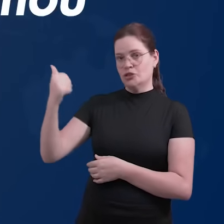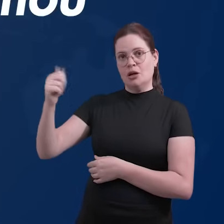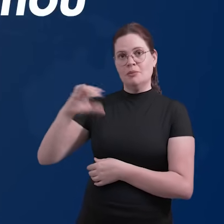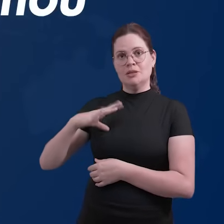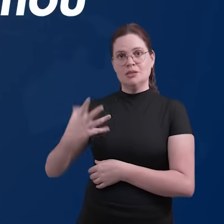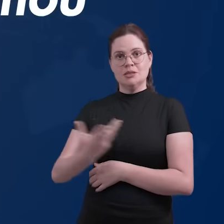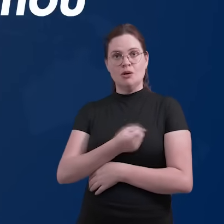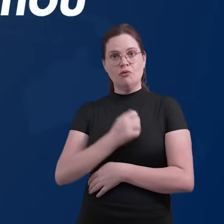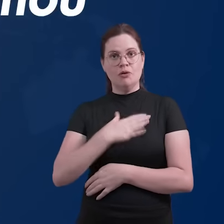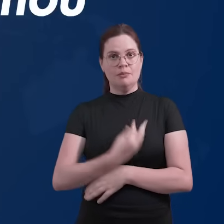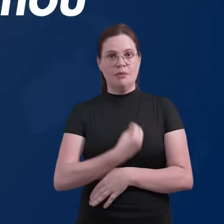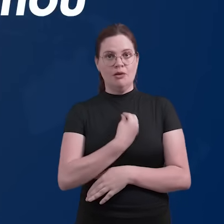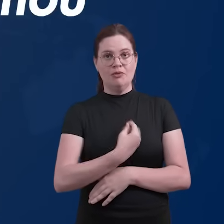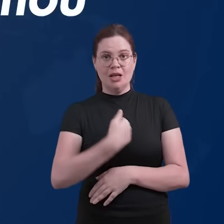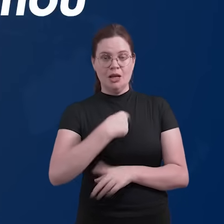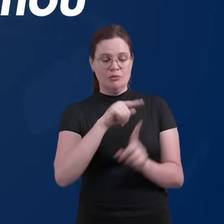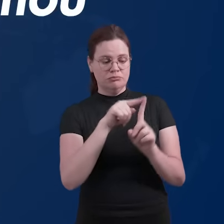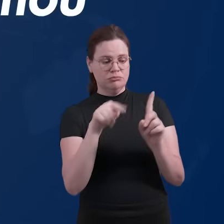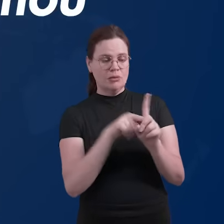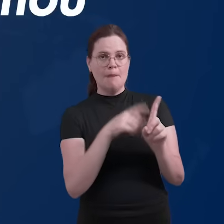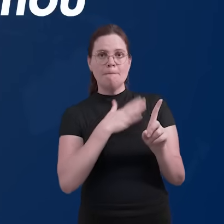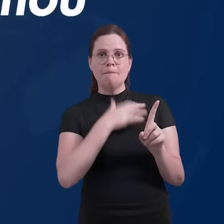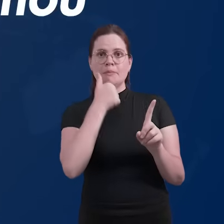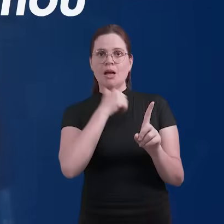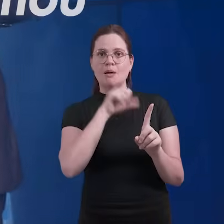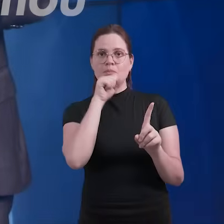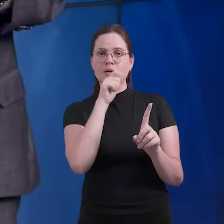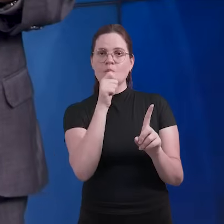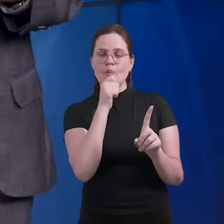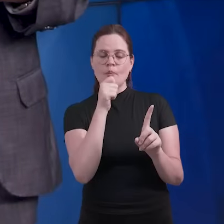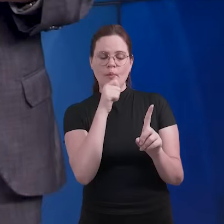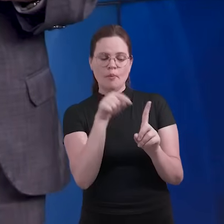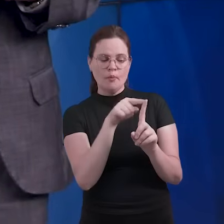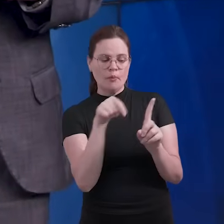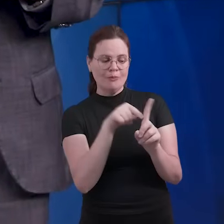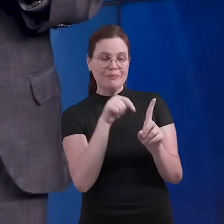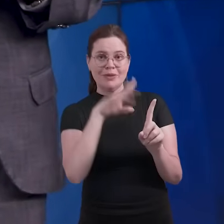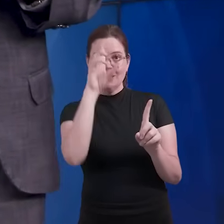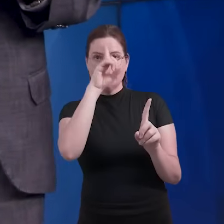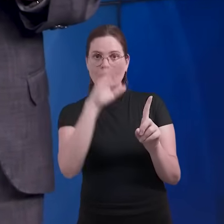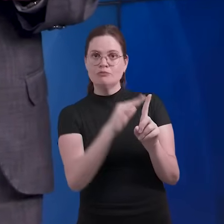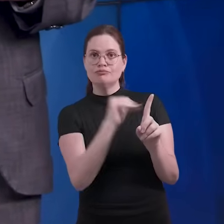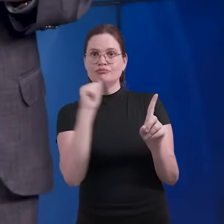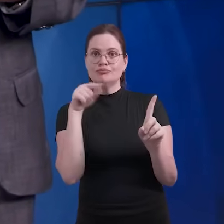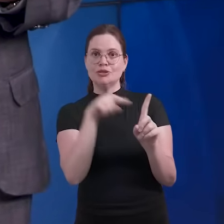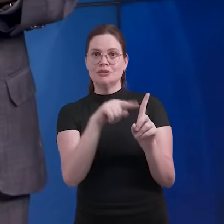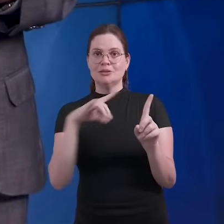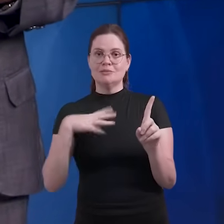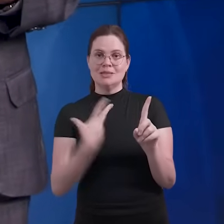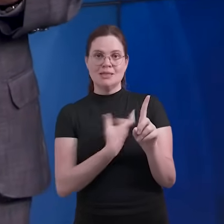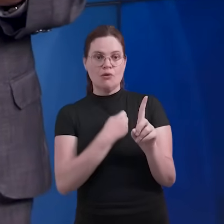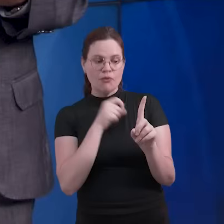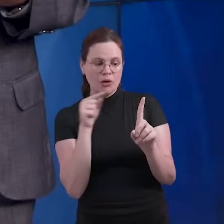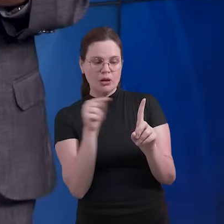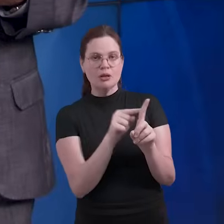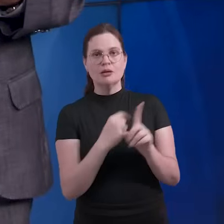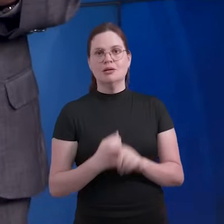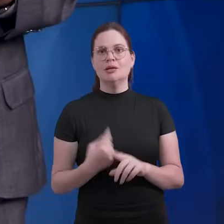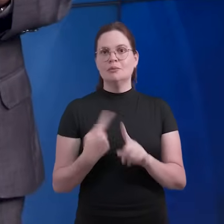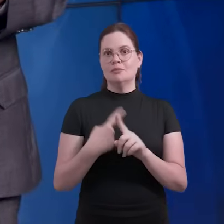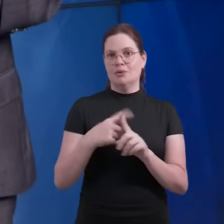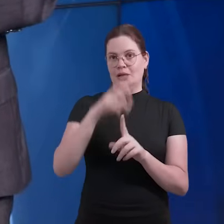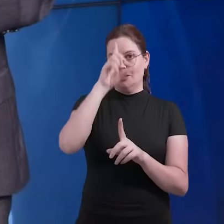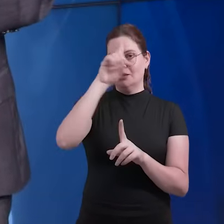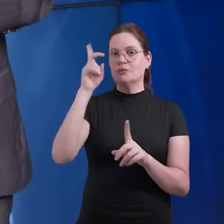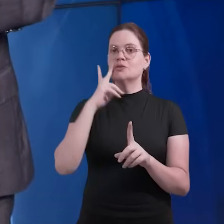minha mãe, Gálatas capítulo 1, verso 15. Ou seja, ele fala de uma salvação que foi segundo a presciência de Deus Pai. Ele foi